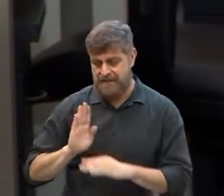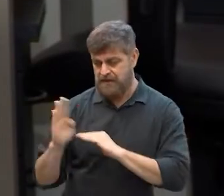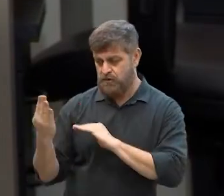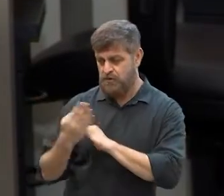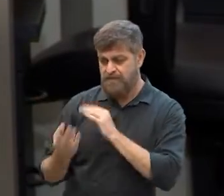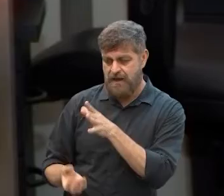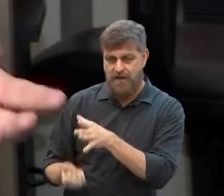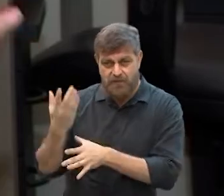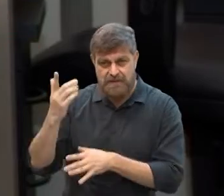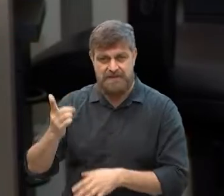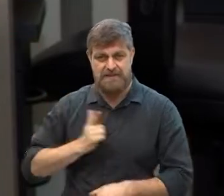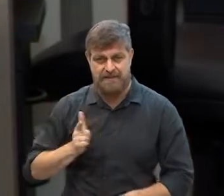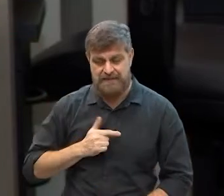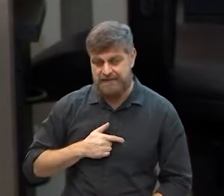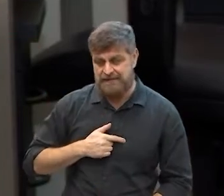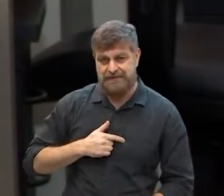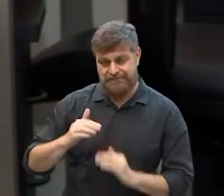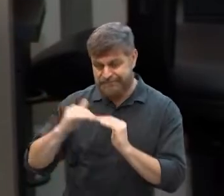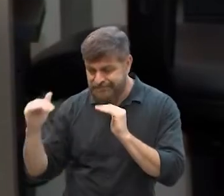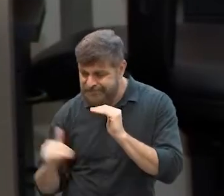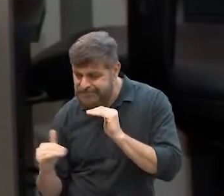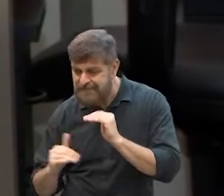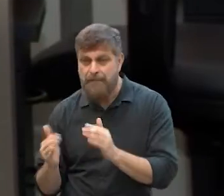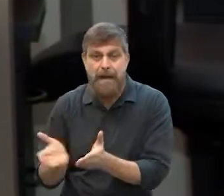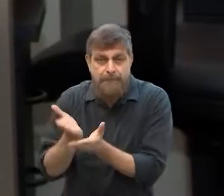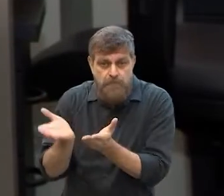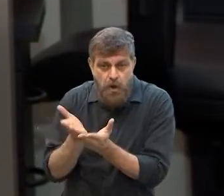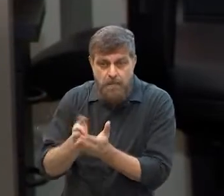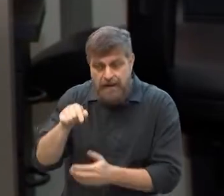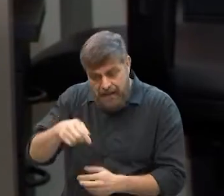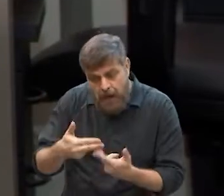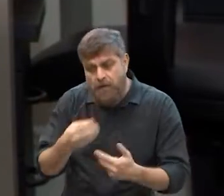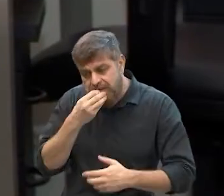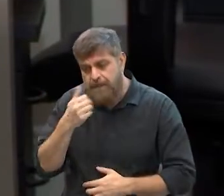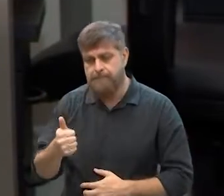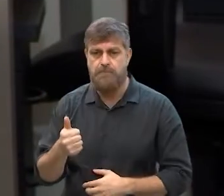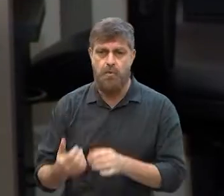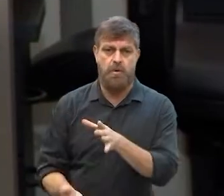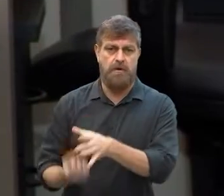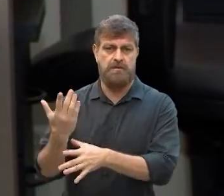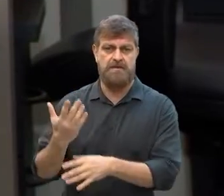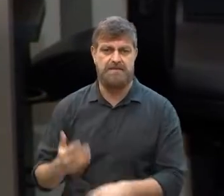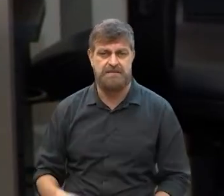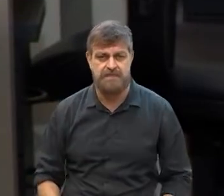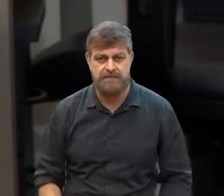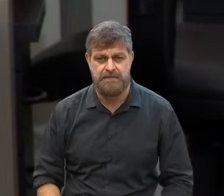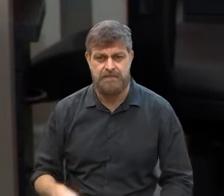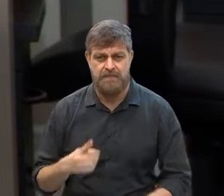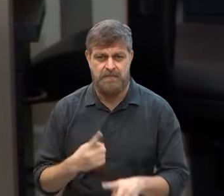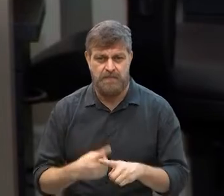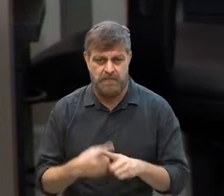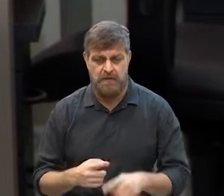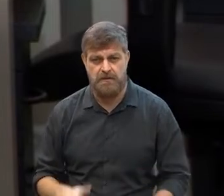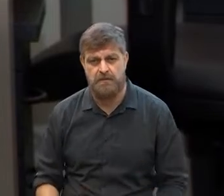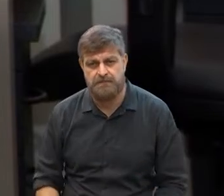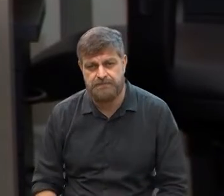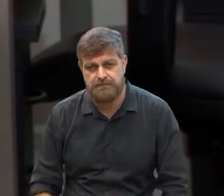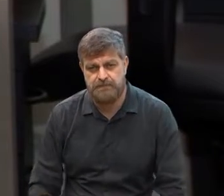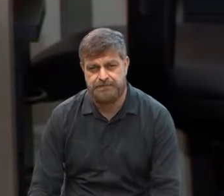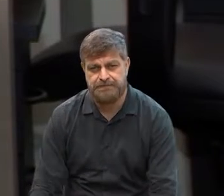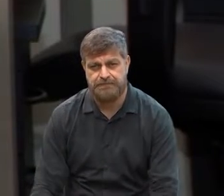bairros de maior vulnerabilidade, nos bairros mais pobres. Porque por conta da